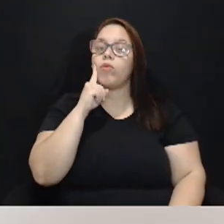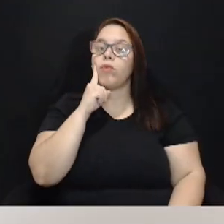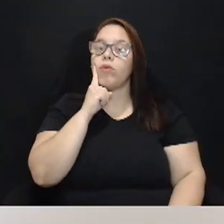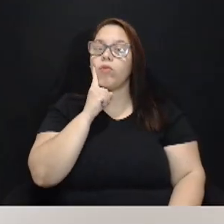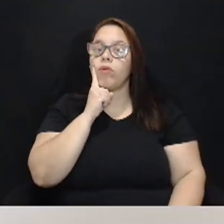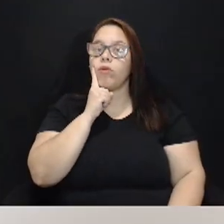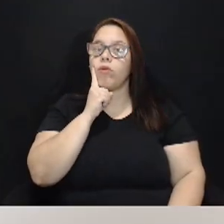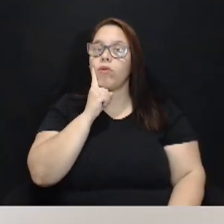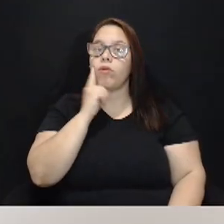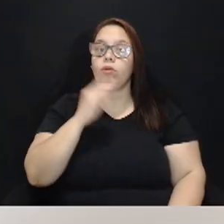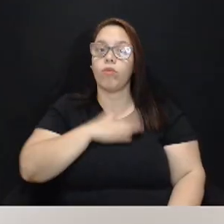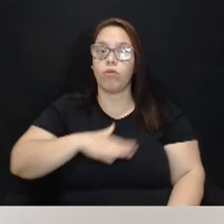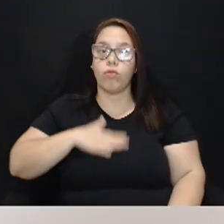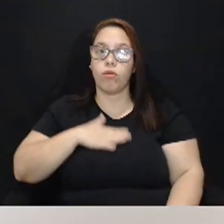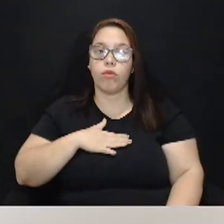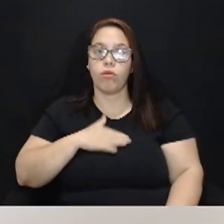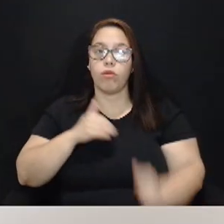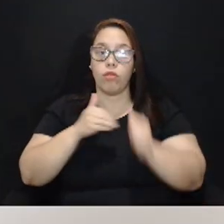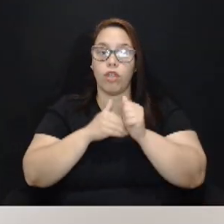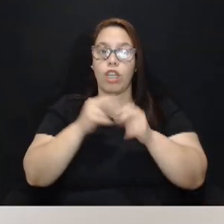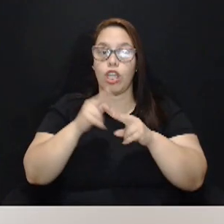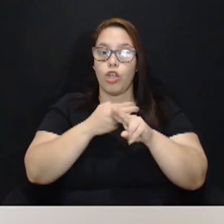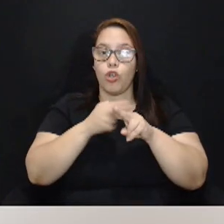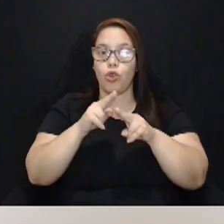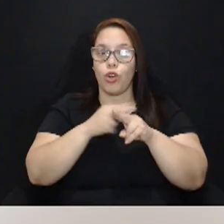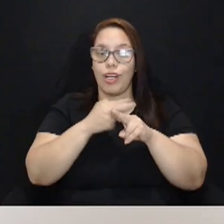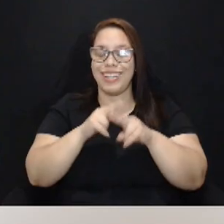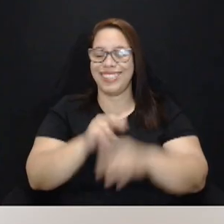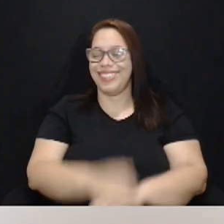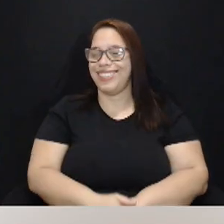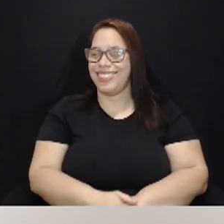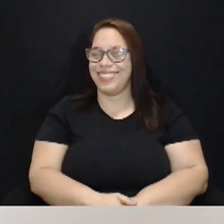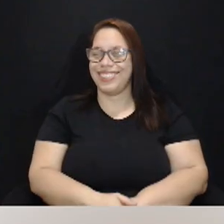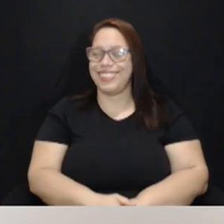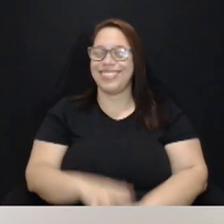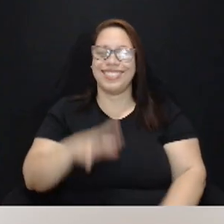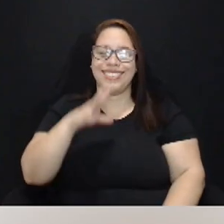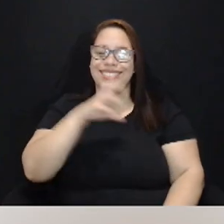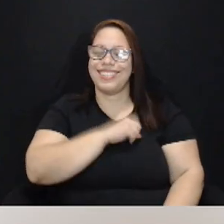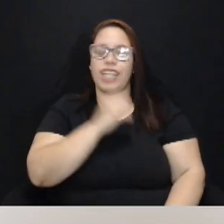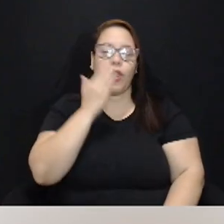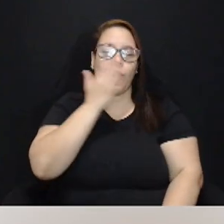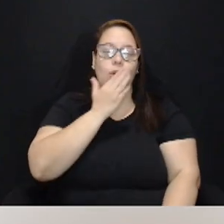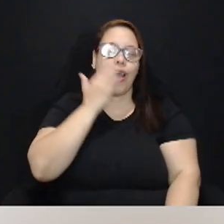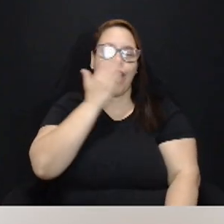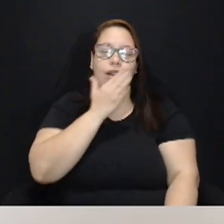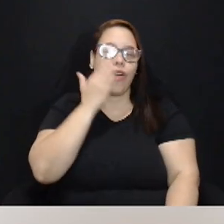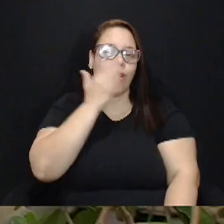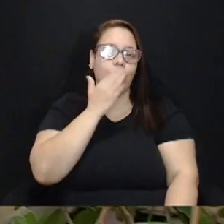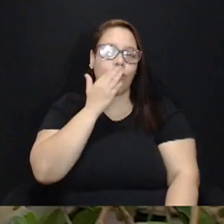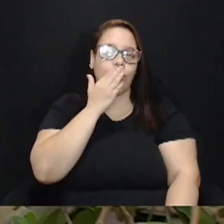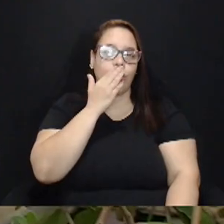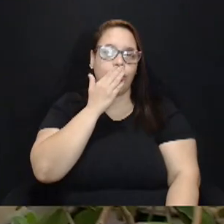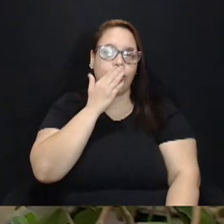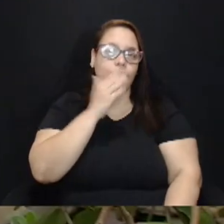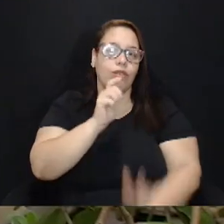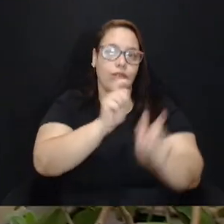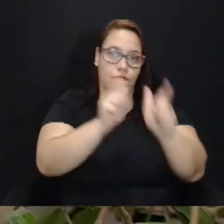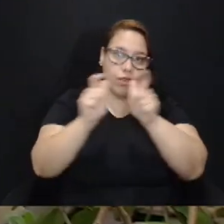de esconder chocolate. Ela adorava doces. E chocolate, no quarto dela, cada canto tinha um.